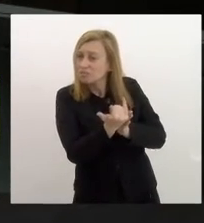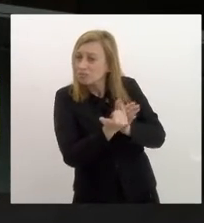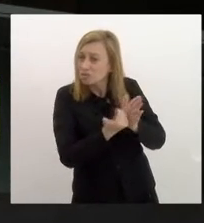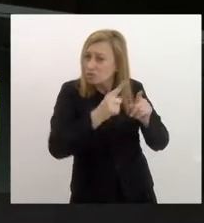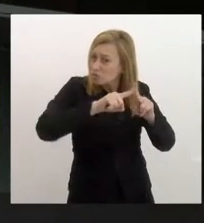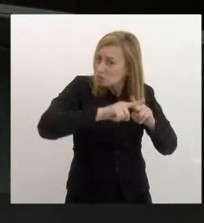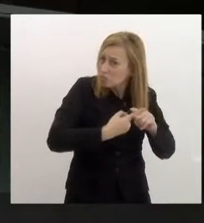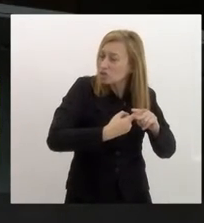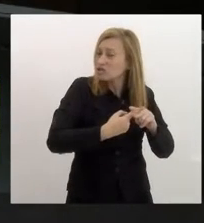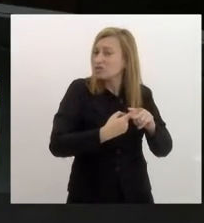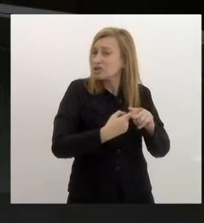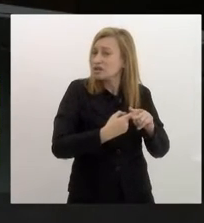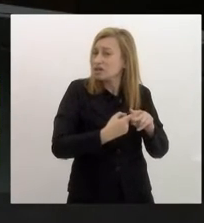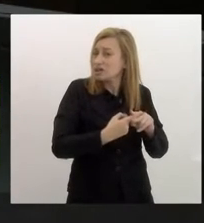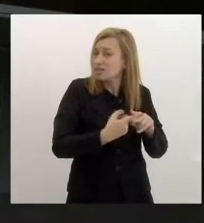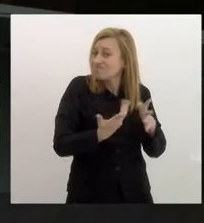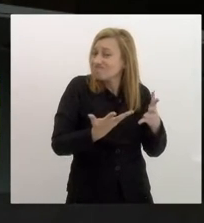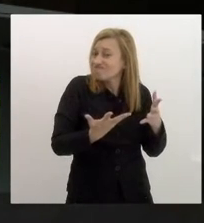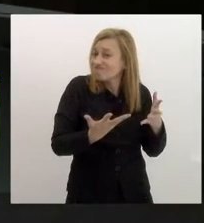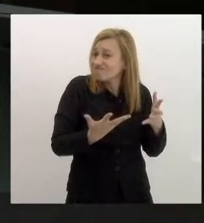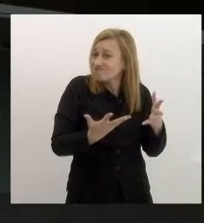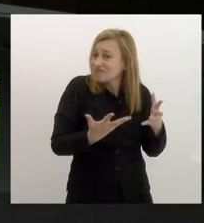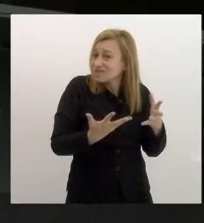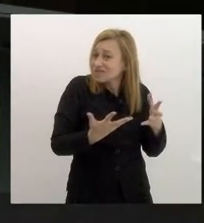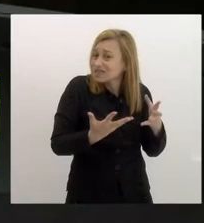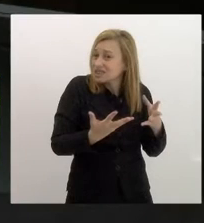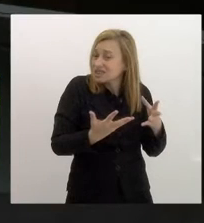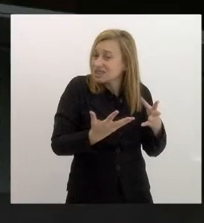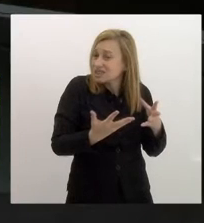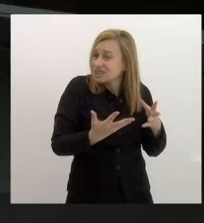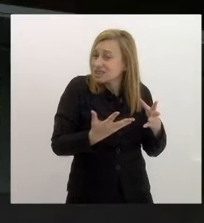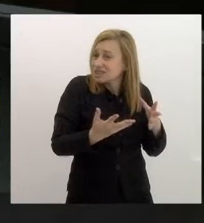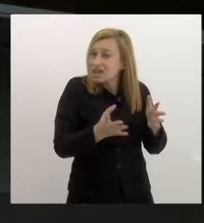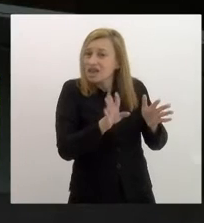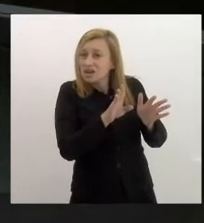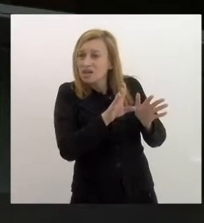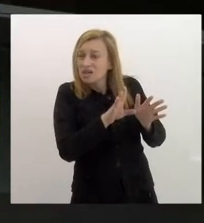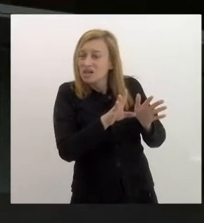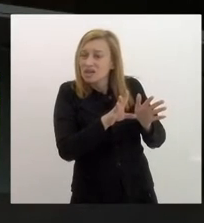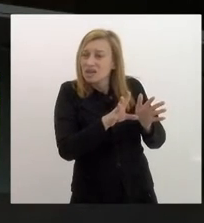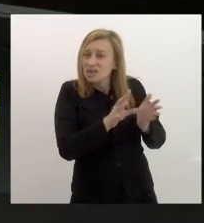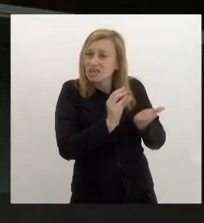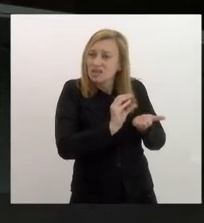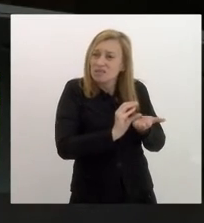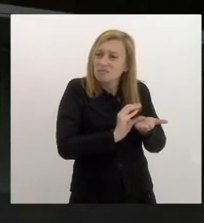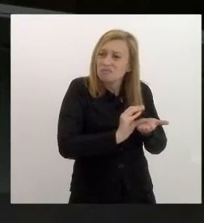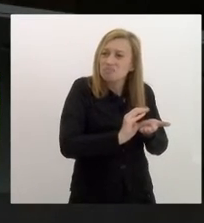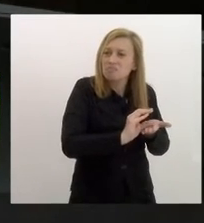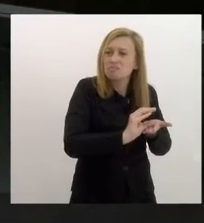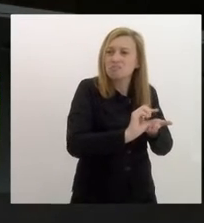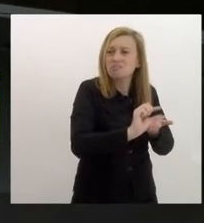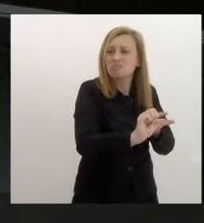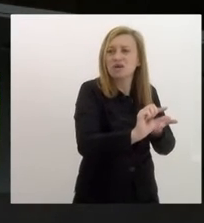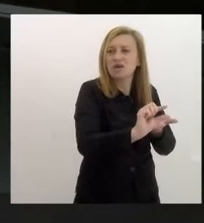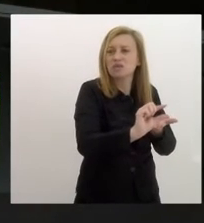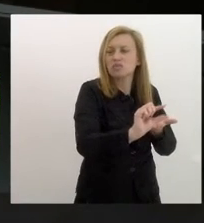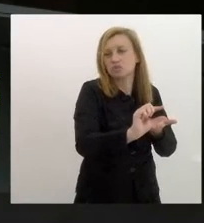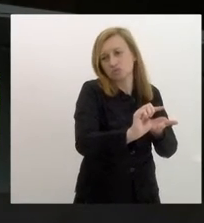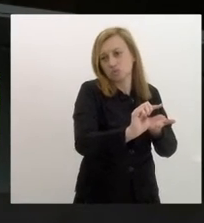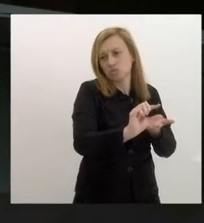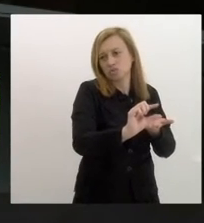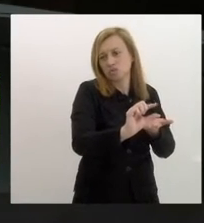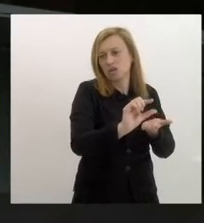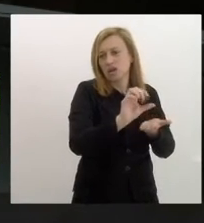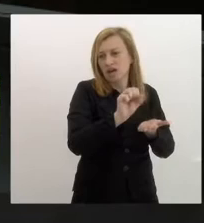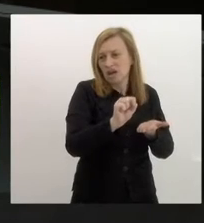é Acaba transferindo menos recursos através da UFPA para os Estados pão